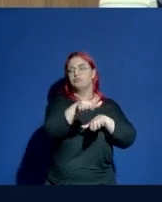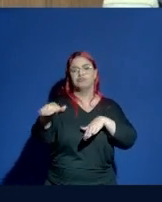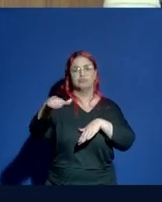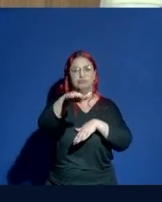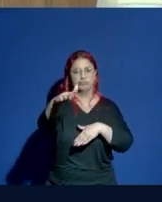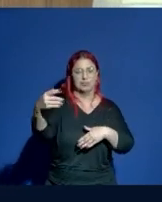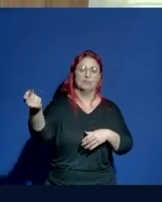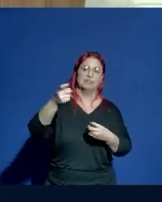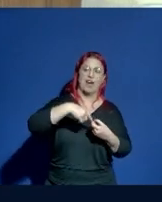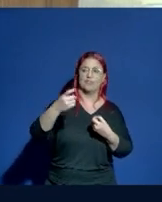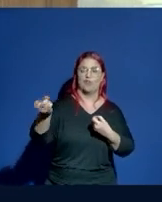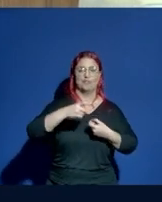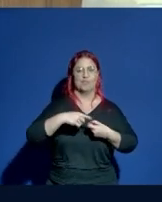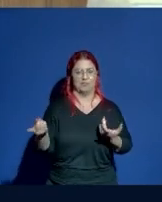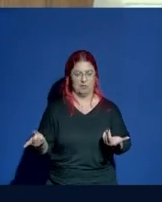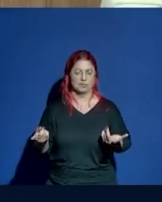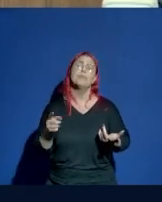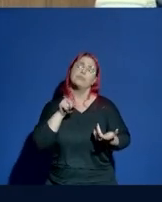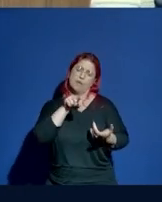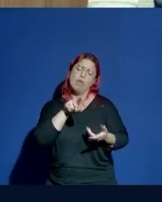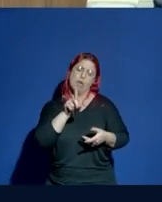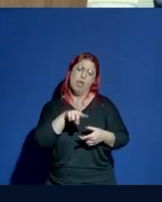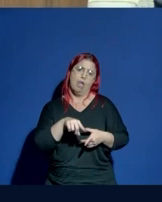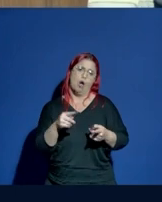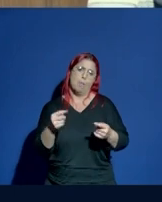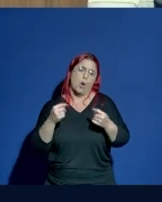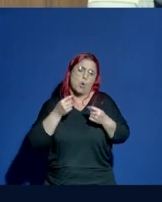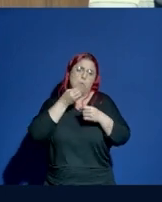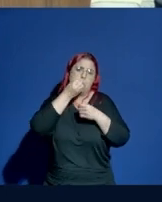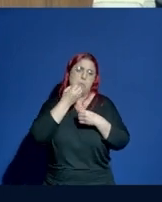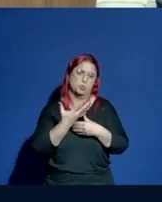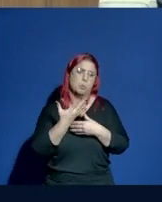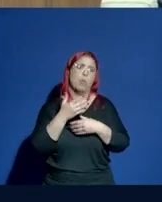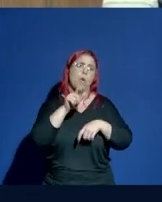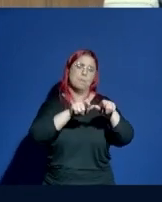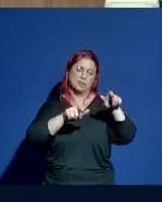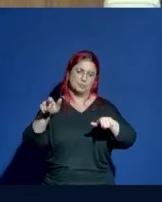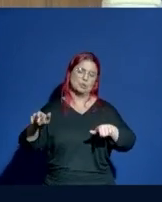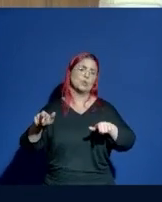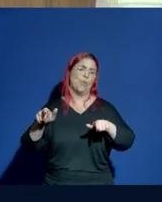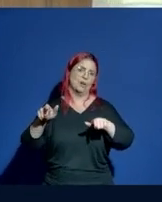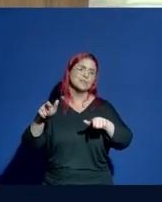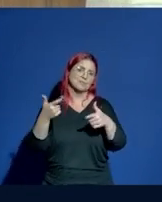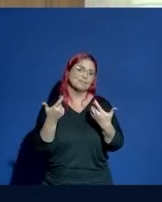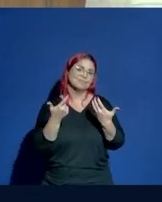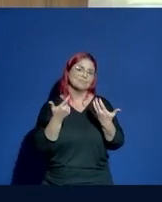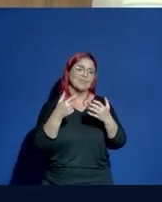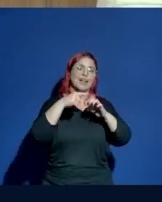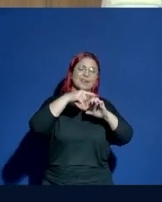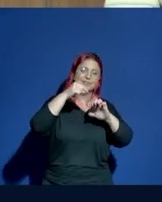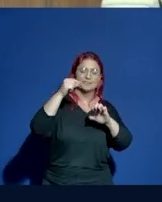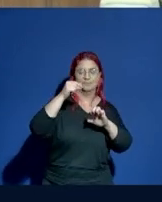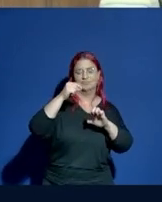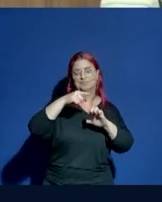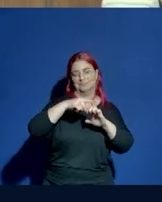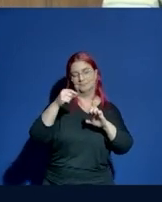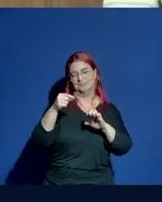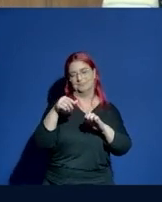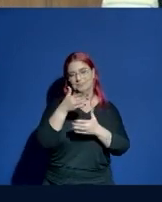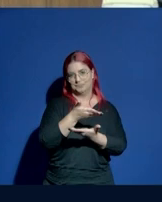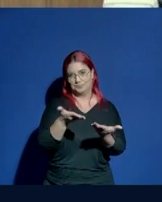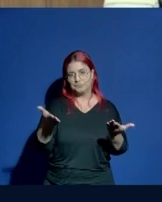ano é um grande produtividade gigantesco para os empresários do setor e fazemos isso usando